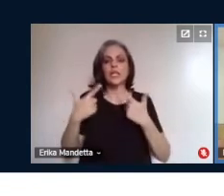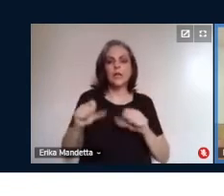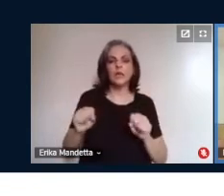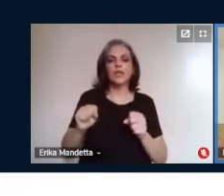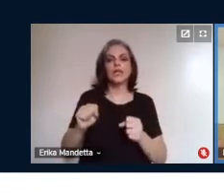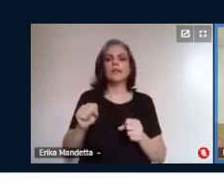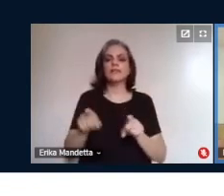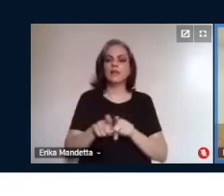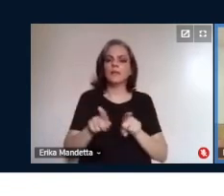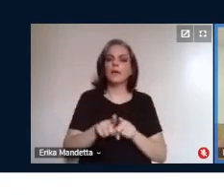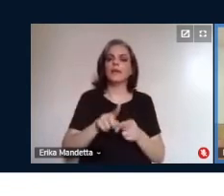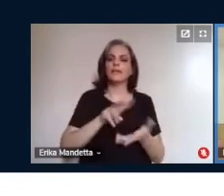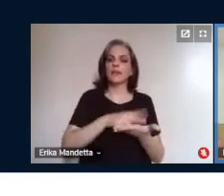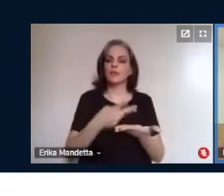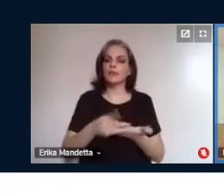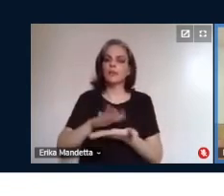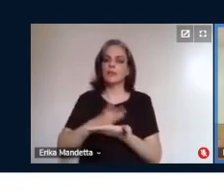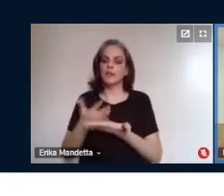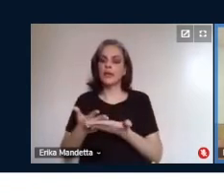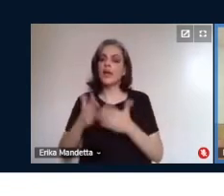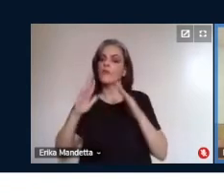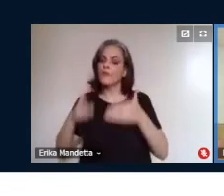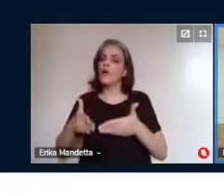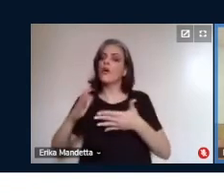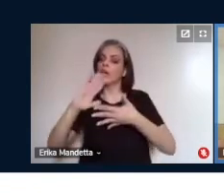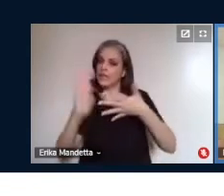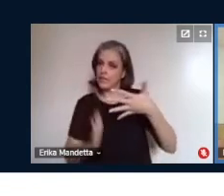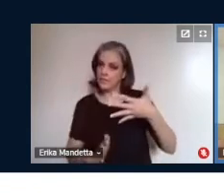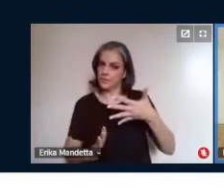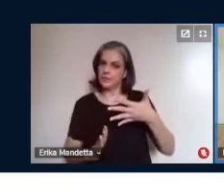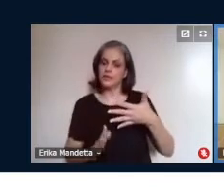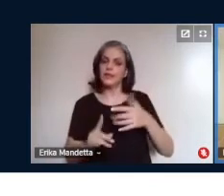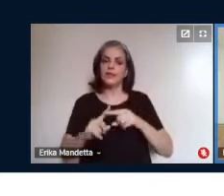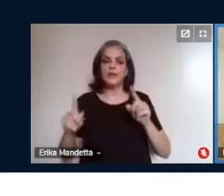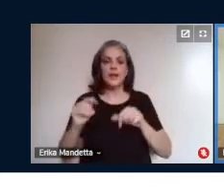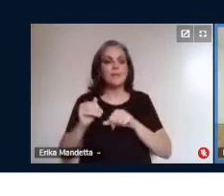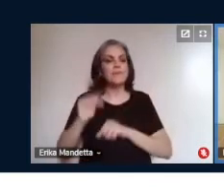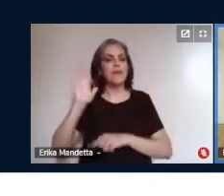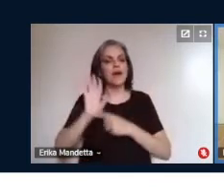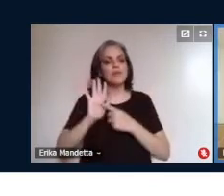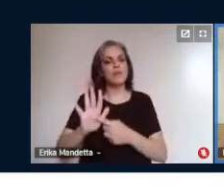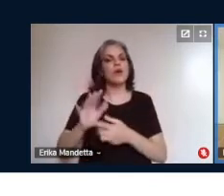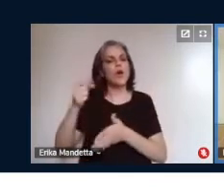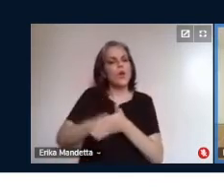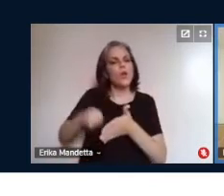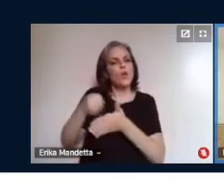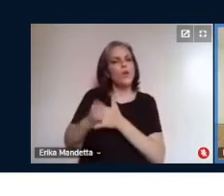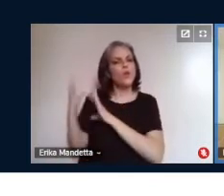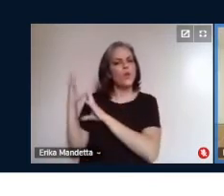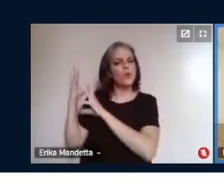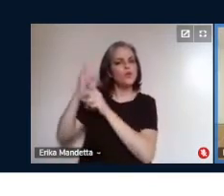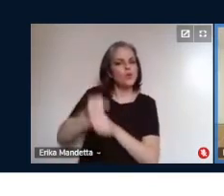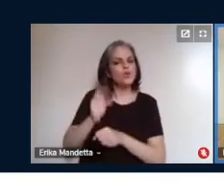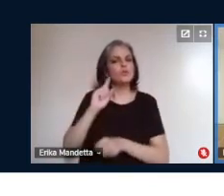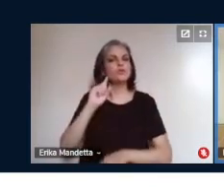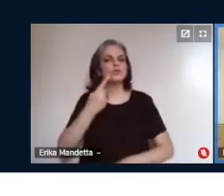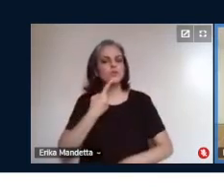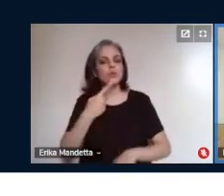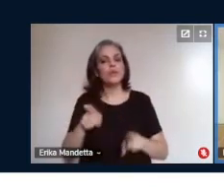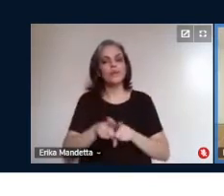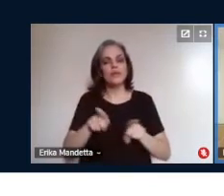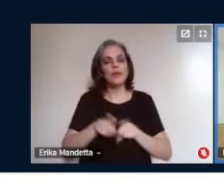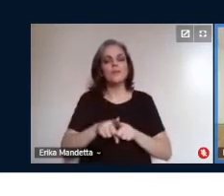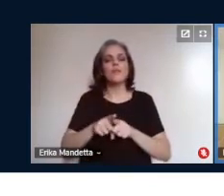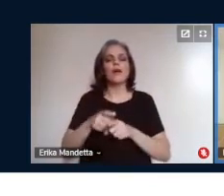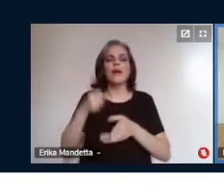especificamente da Libras, dando ênfase à luta dos movimentos surdos e os movimentos de tradutores e